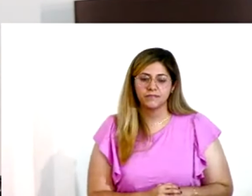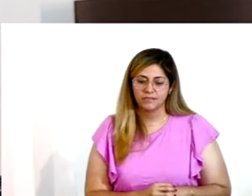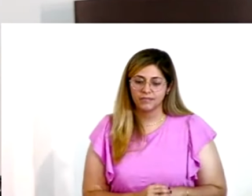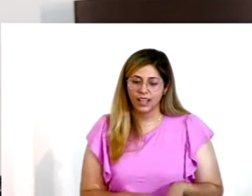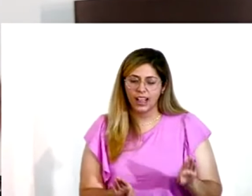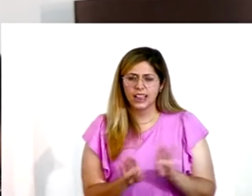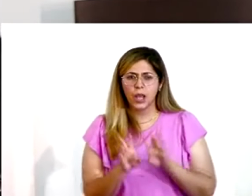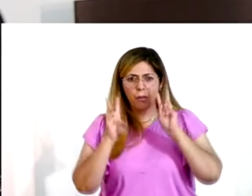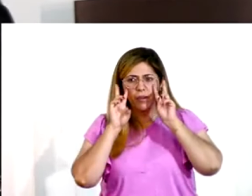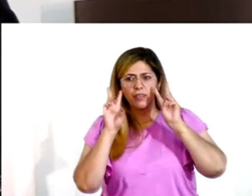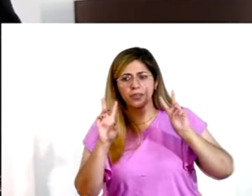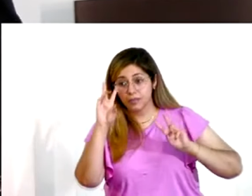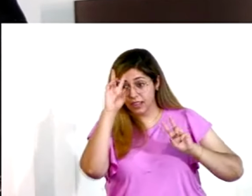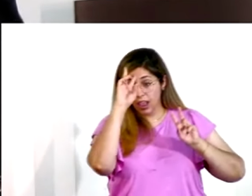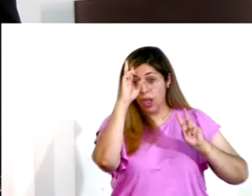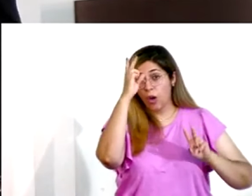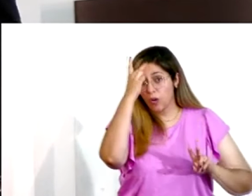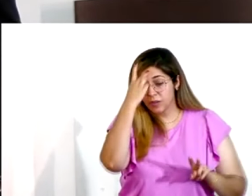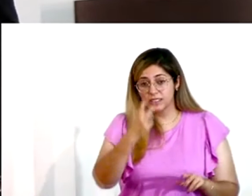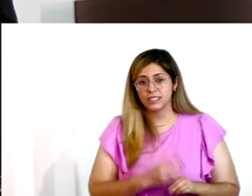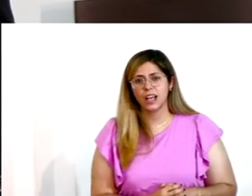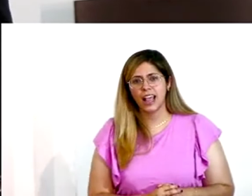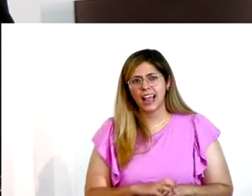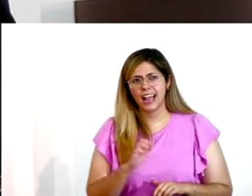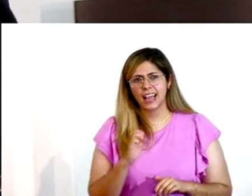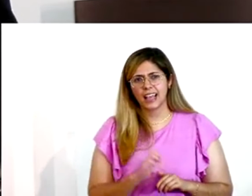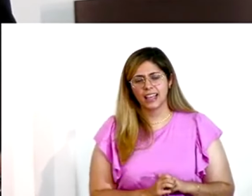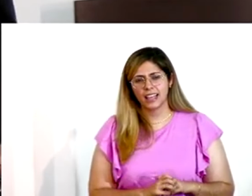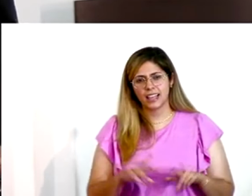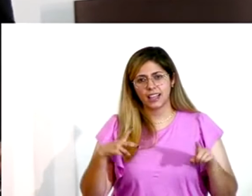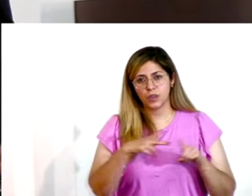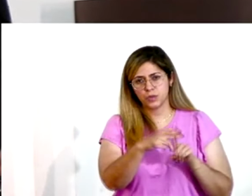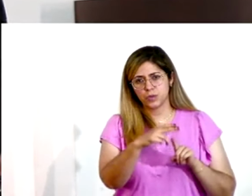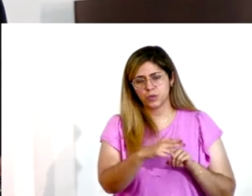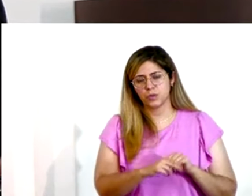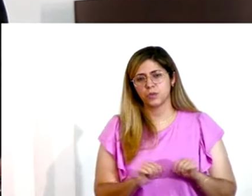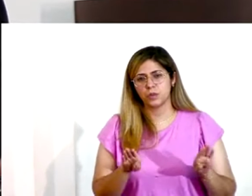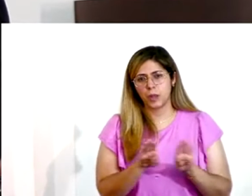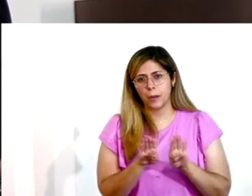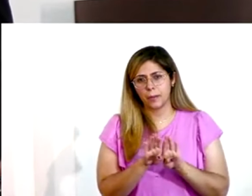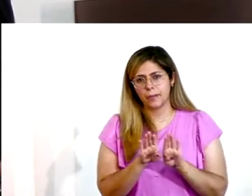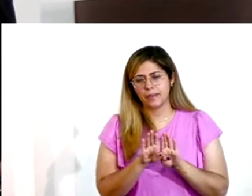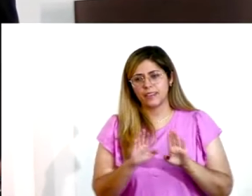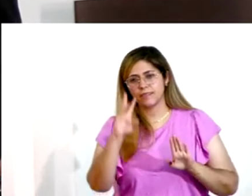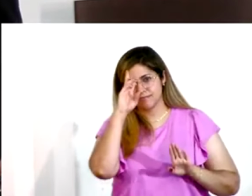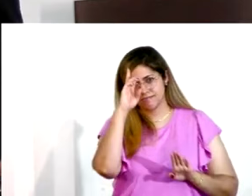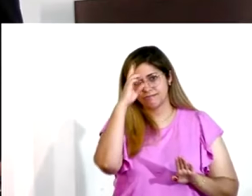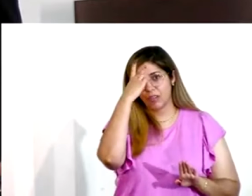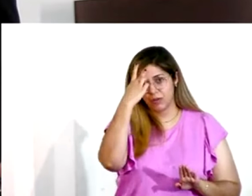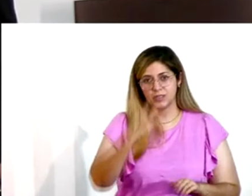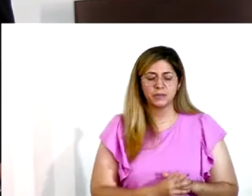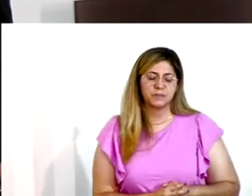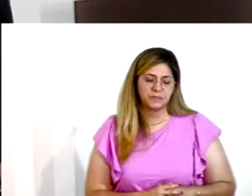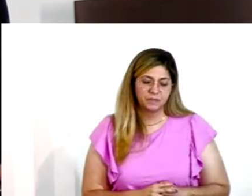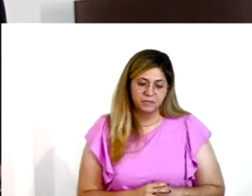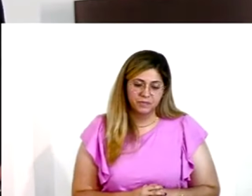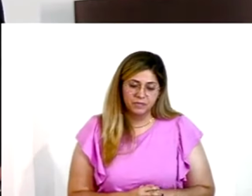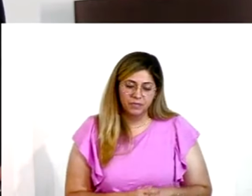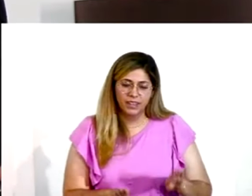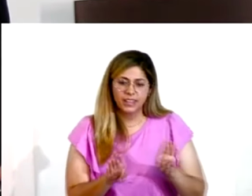conversão do eunuco, o etíope, que está narrado em Atos capítulo 8. E ele também